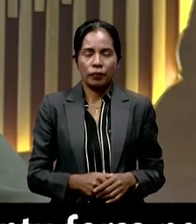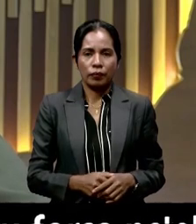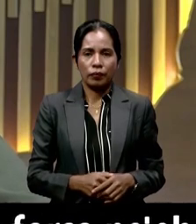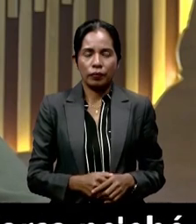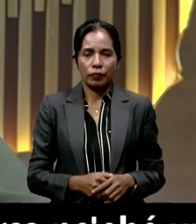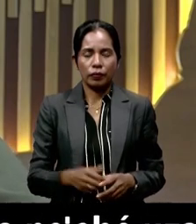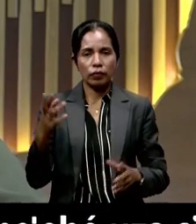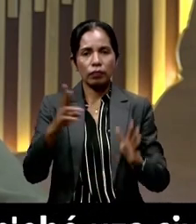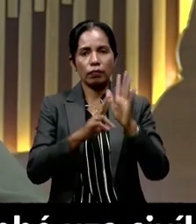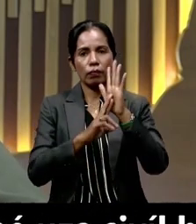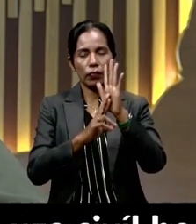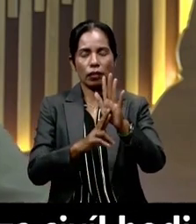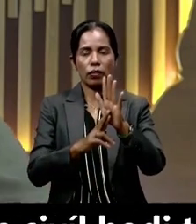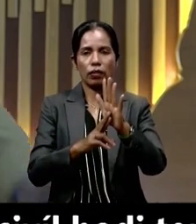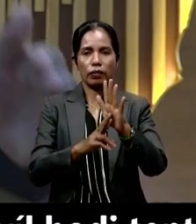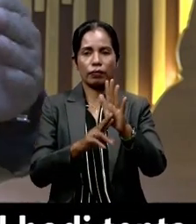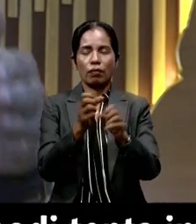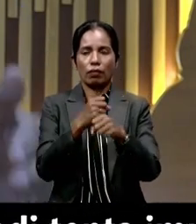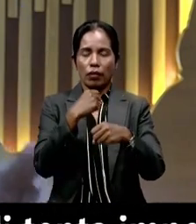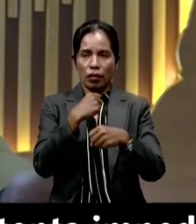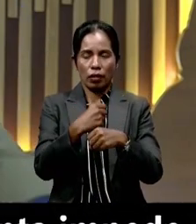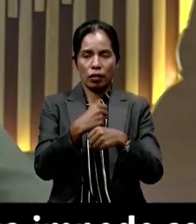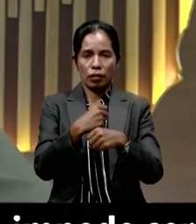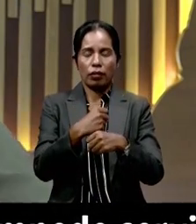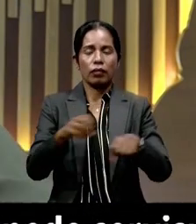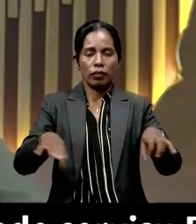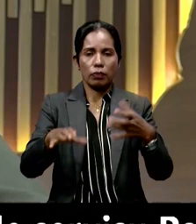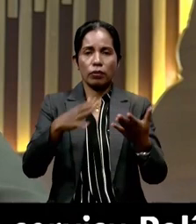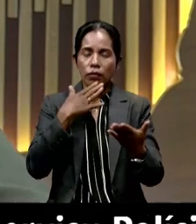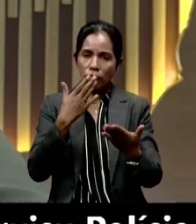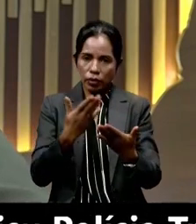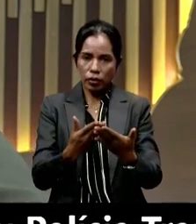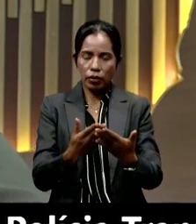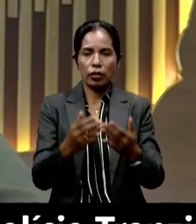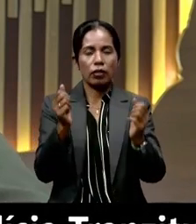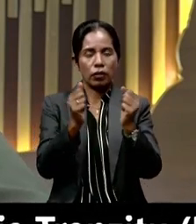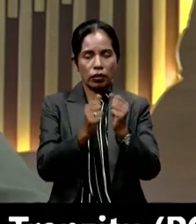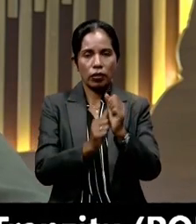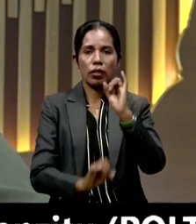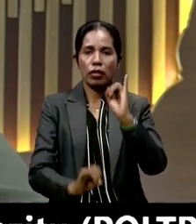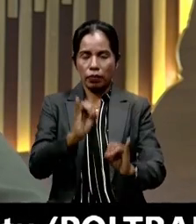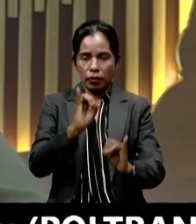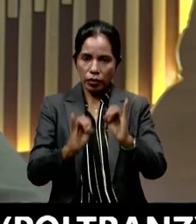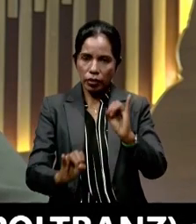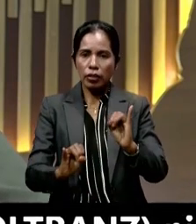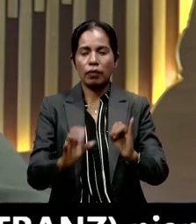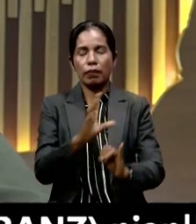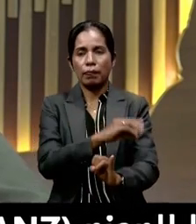e relatório de halo com profissionalismo com independência